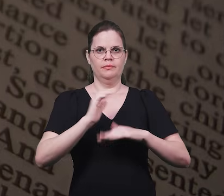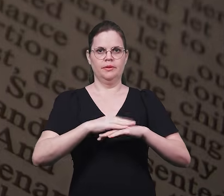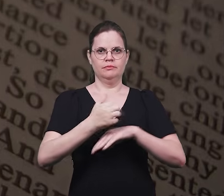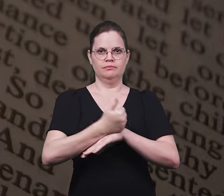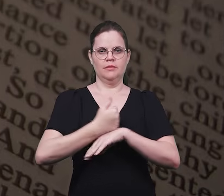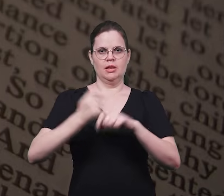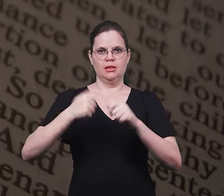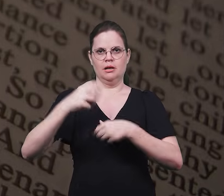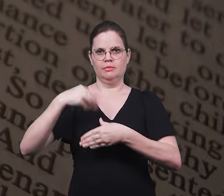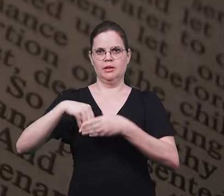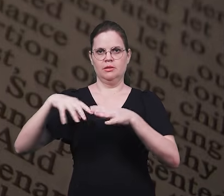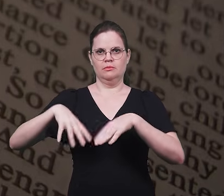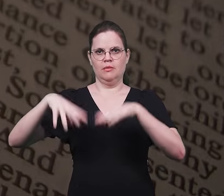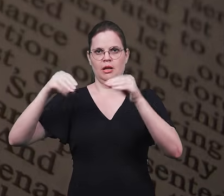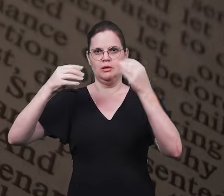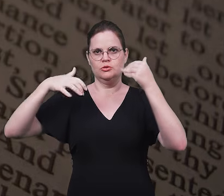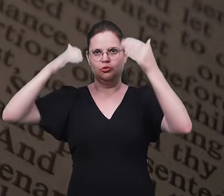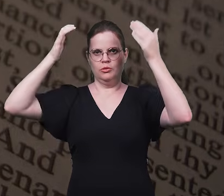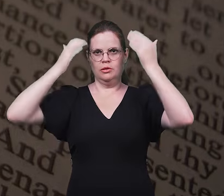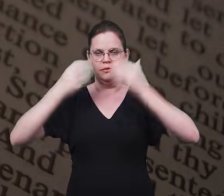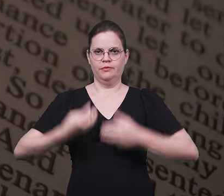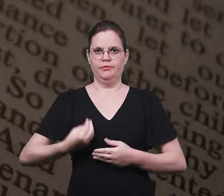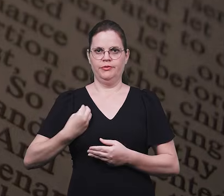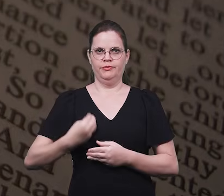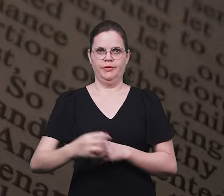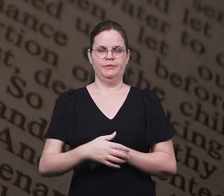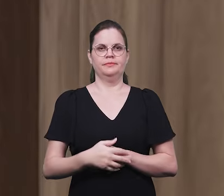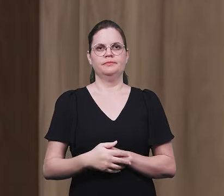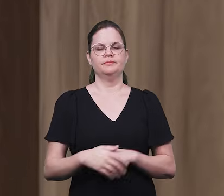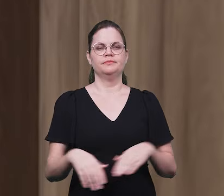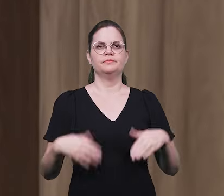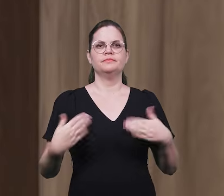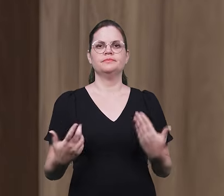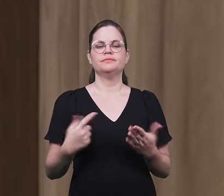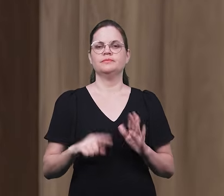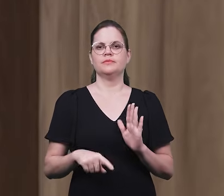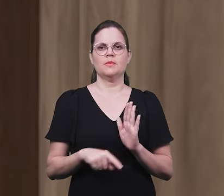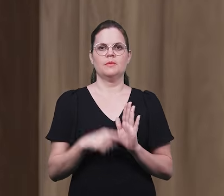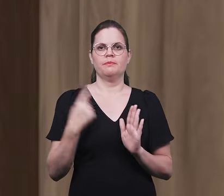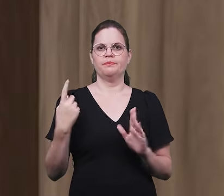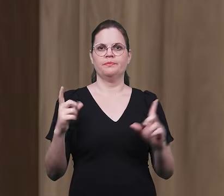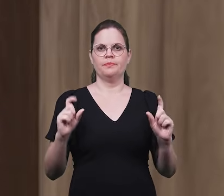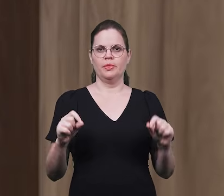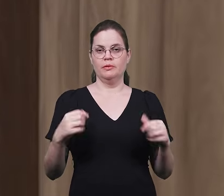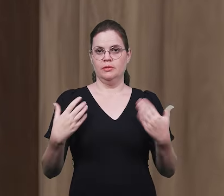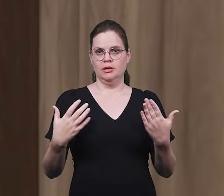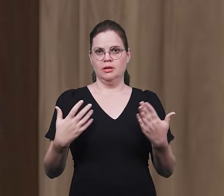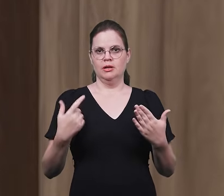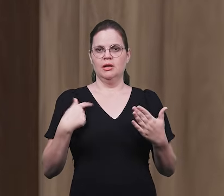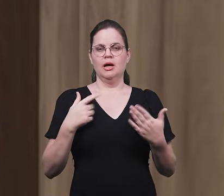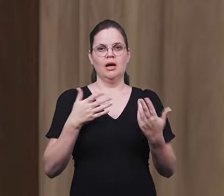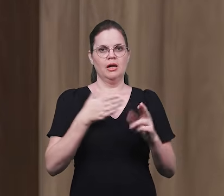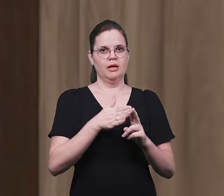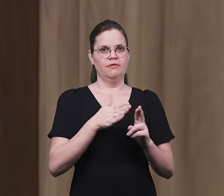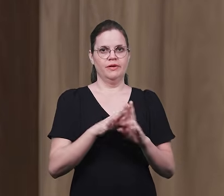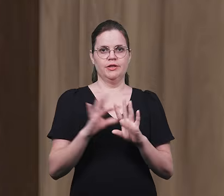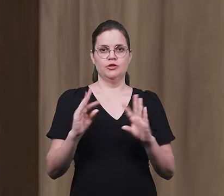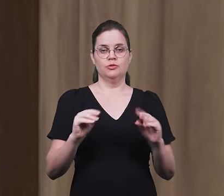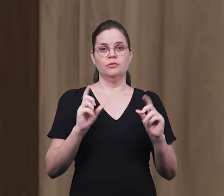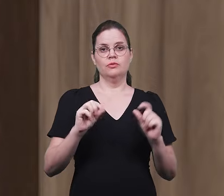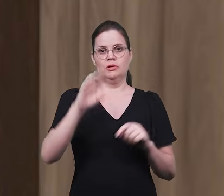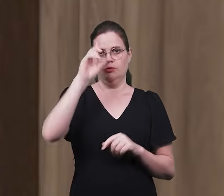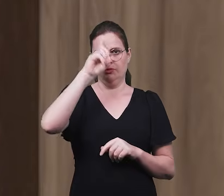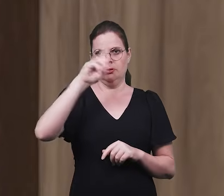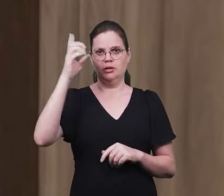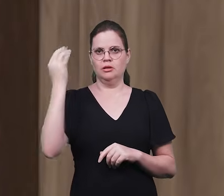no conhecimento, que tivesse habilidade para viverem no palácio do rei. Então, primeira coisa, o que norteou tudo foi a palavra de